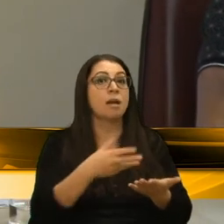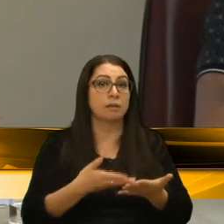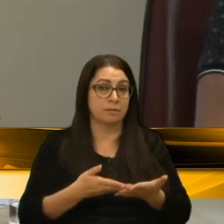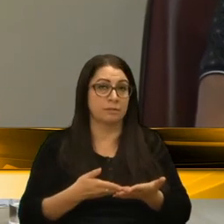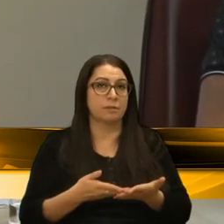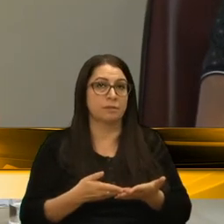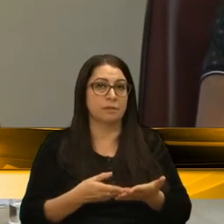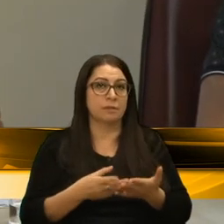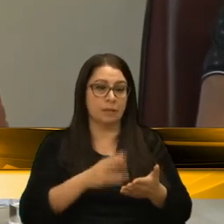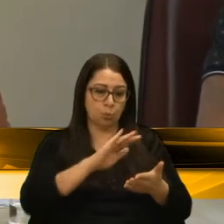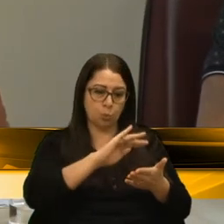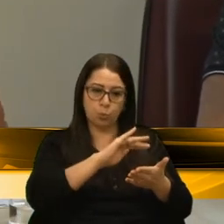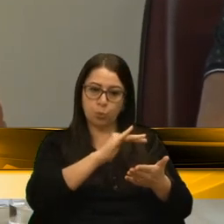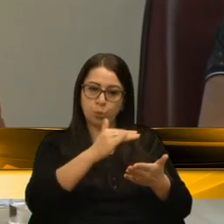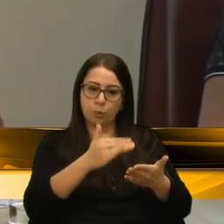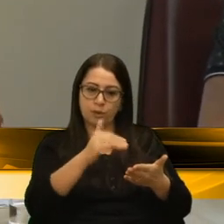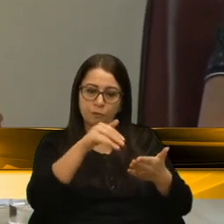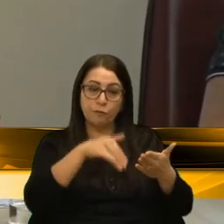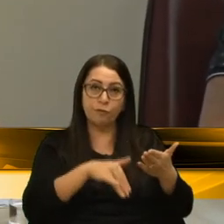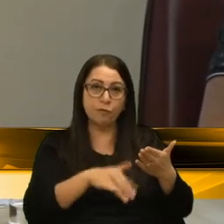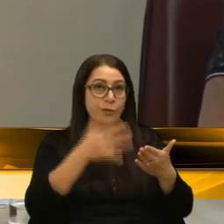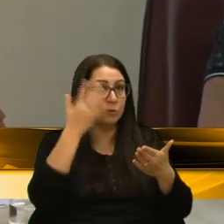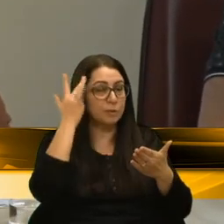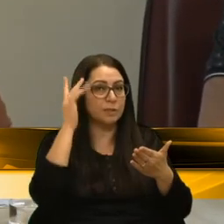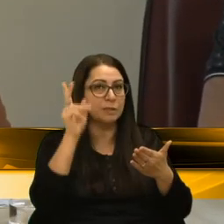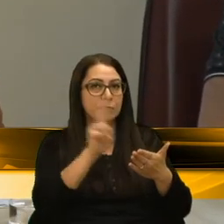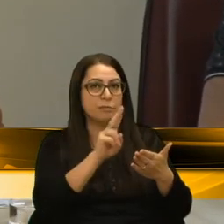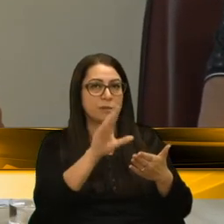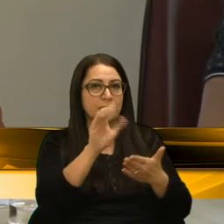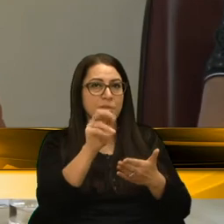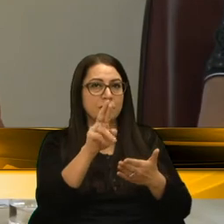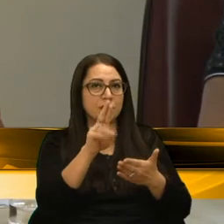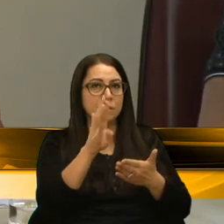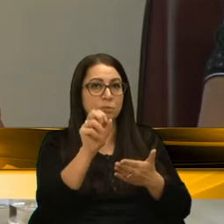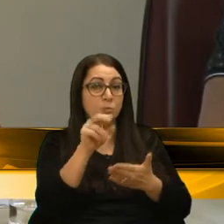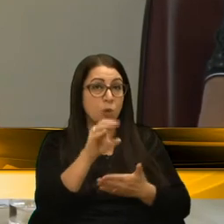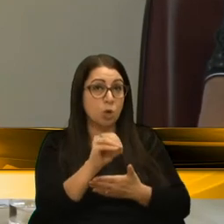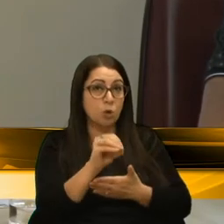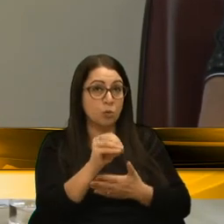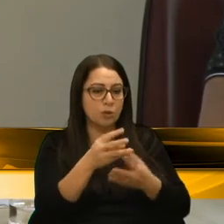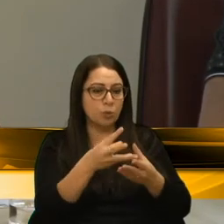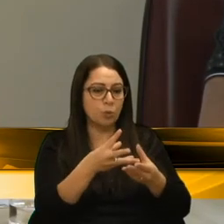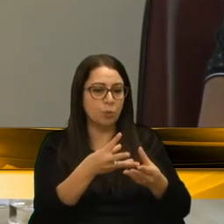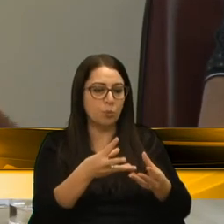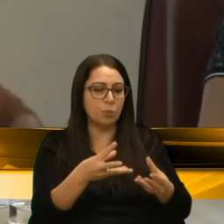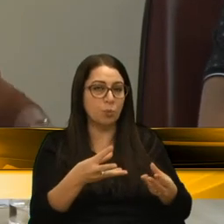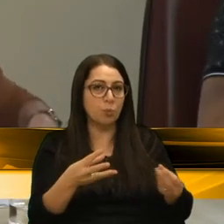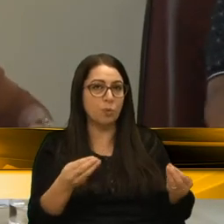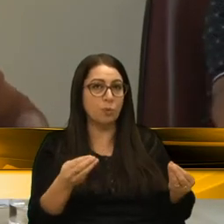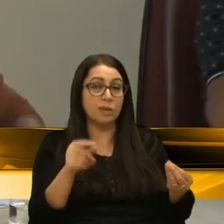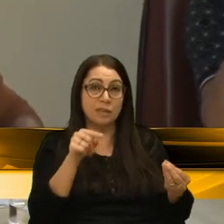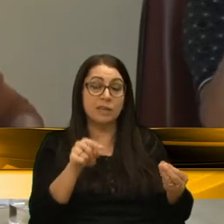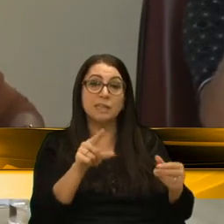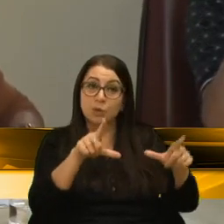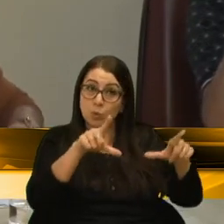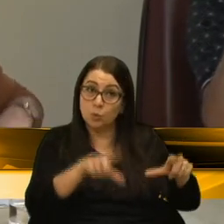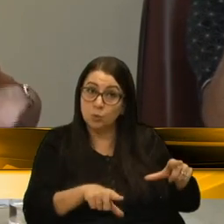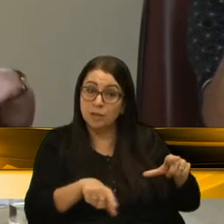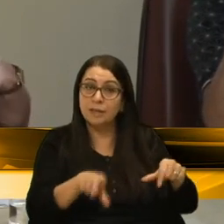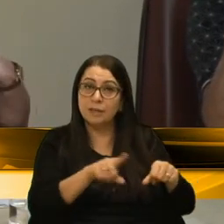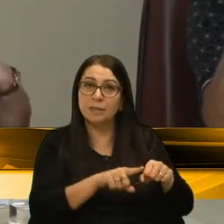Tem camadas profundas, que eu não sei se o nome é carbono, que estão se derretendo, que é nesse lugar